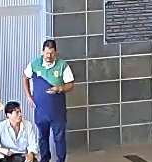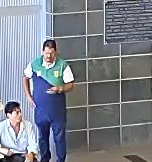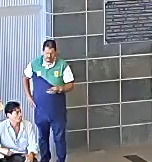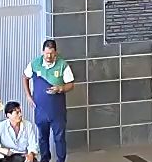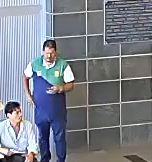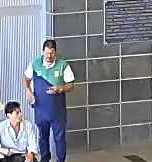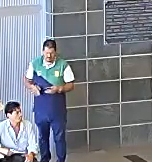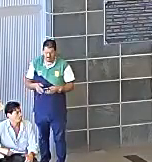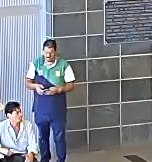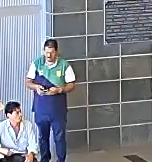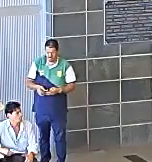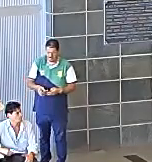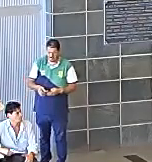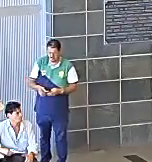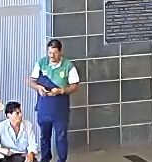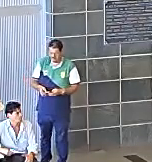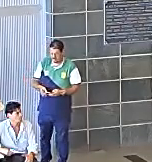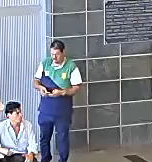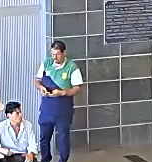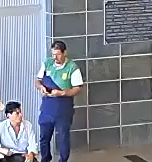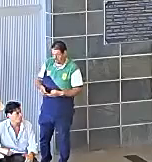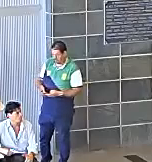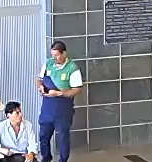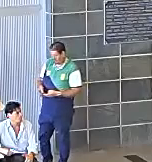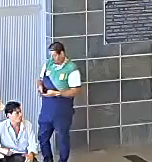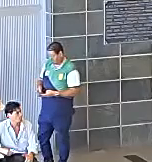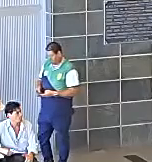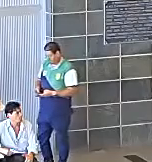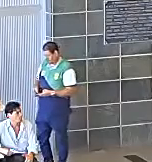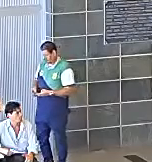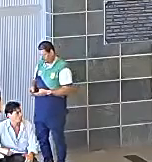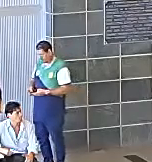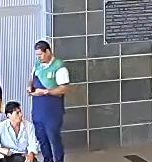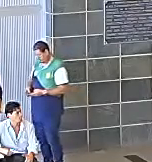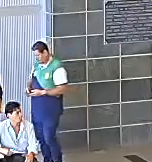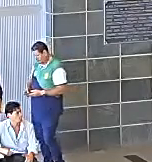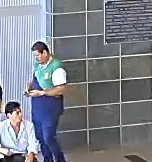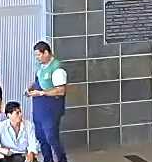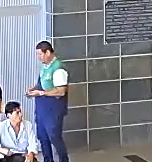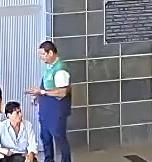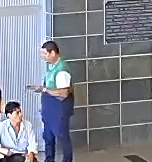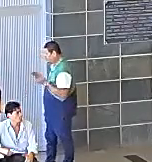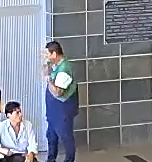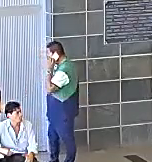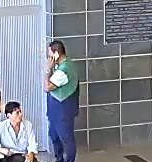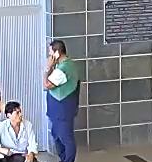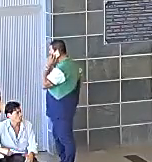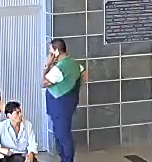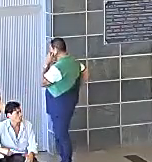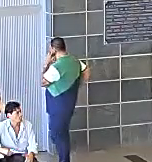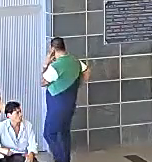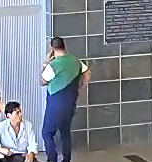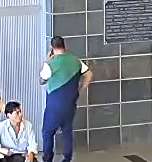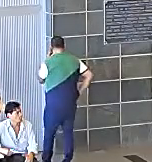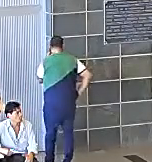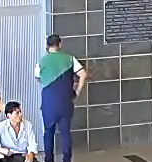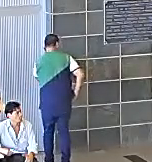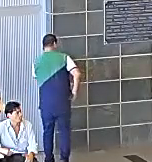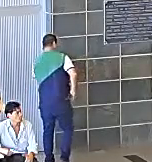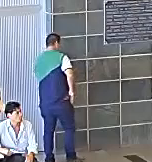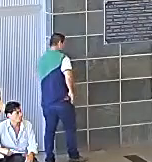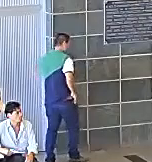informações só então deixando bem firme é uma Legislação Federal São essas as colocações e eu estou à